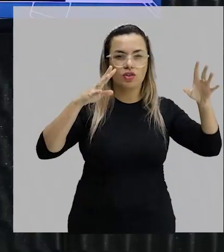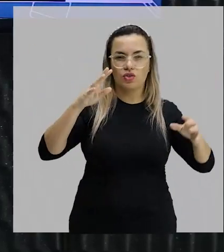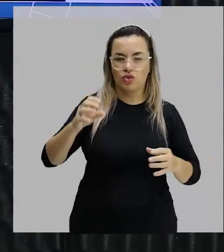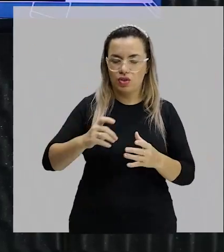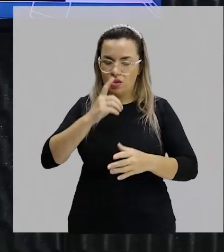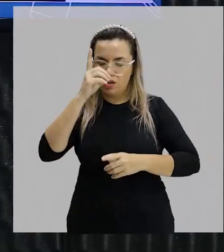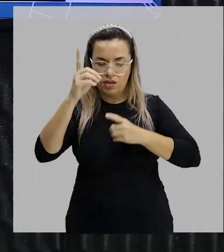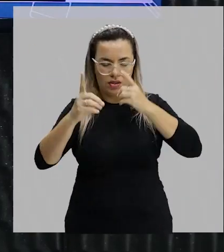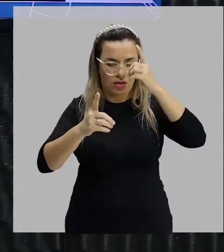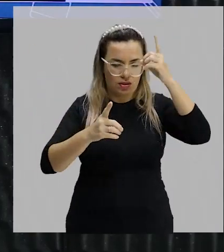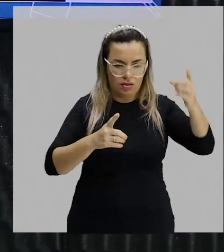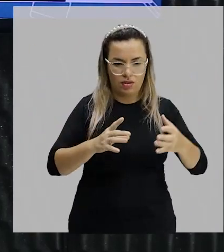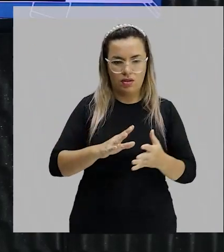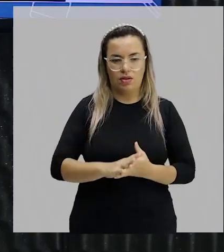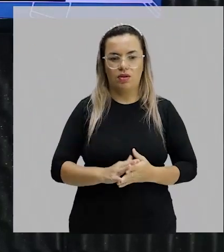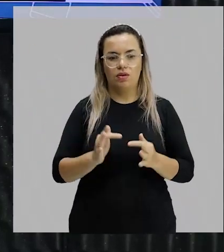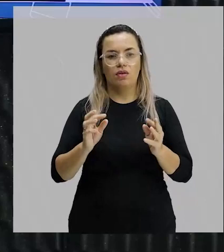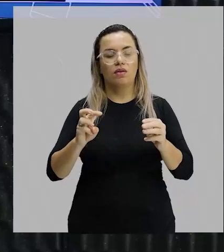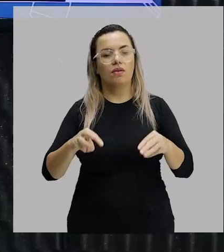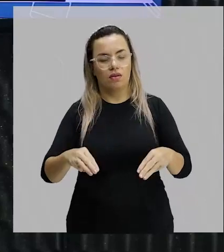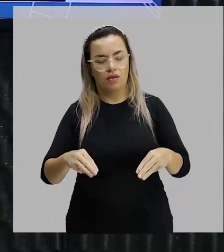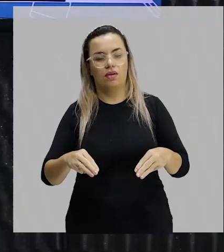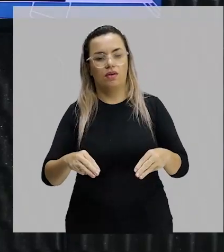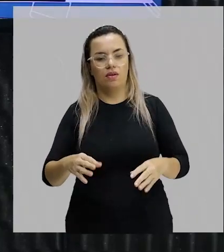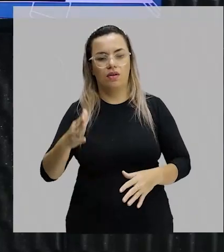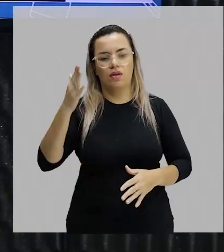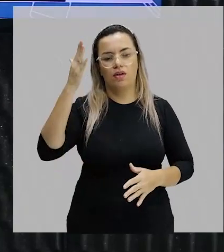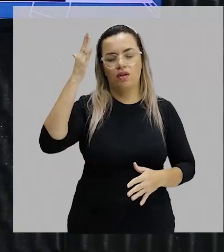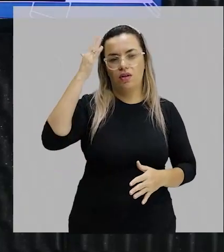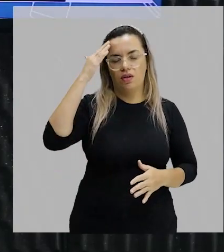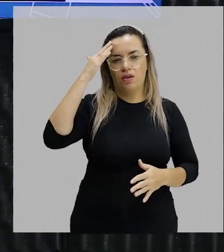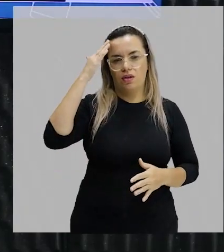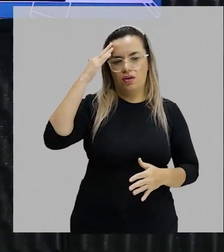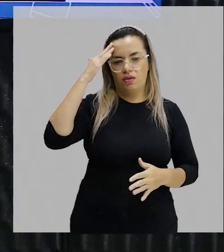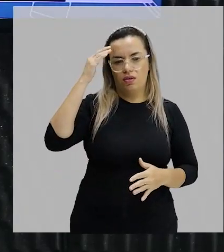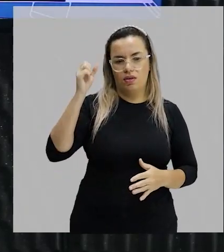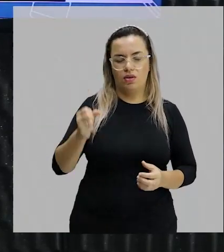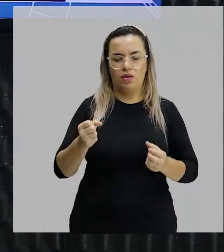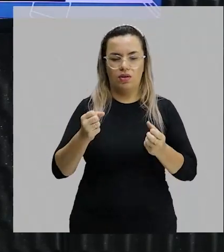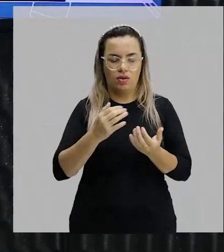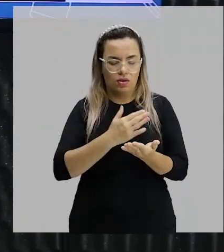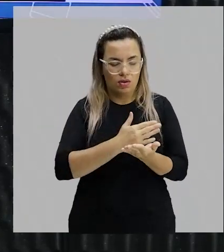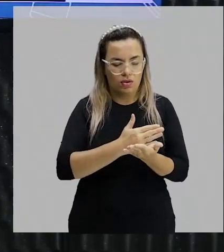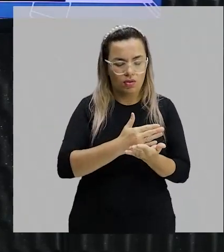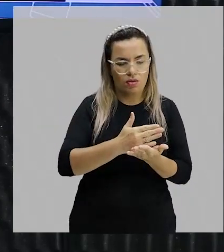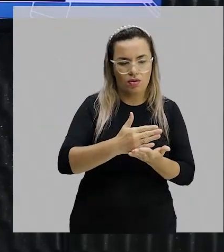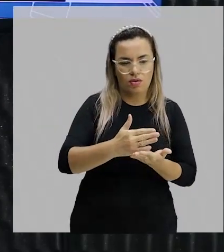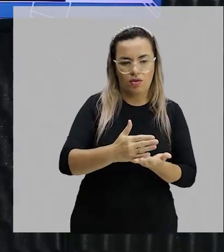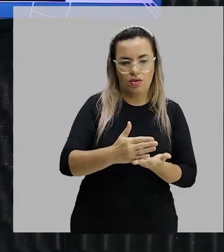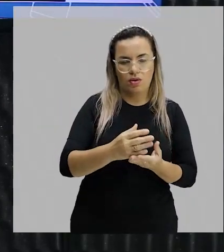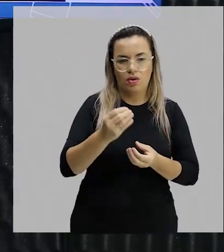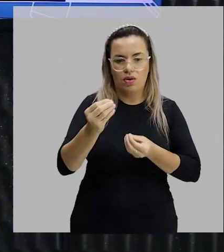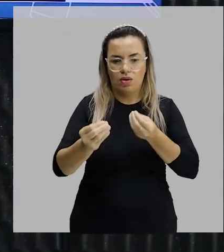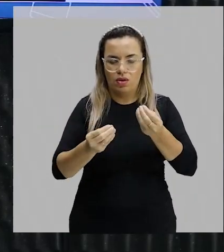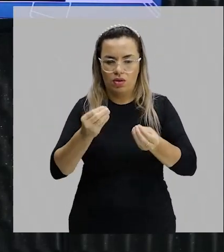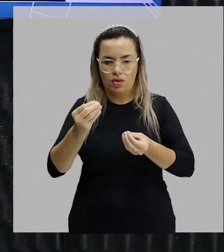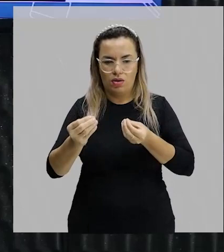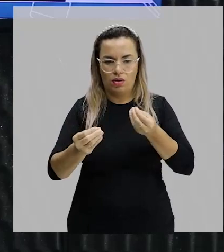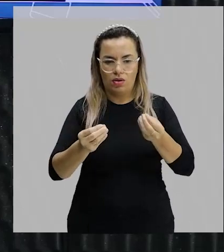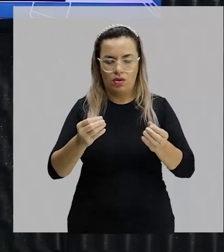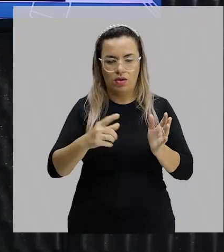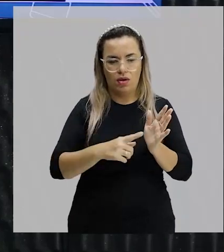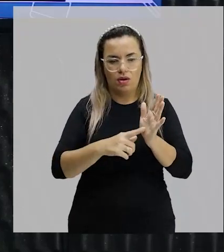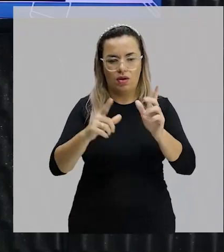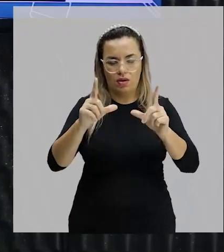finalizar aqui para que vocês entendam que a gente fez uma pincelada, só um inicial para você entender como montar uma peça de